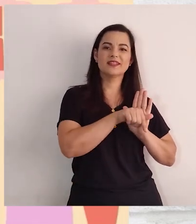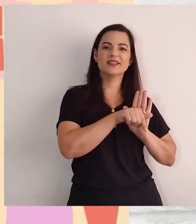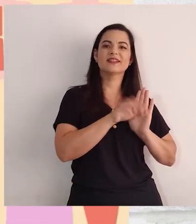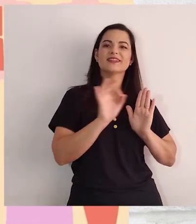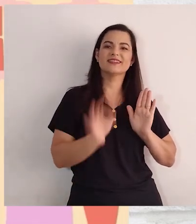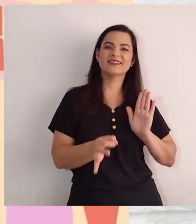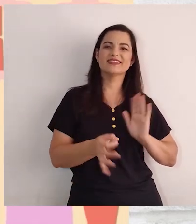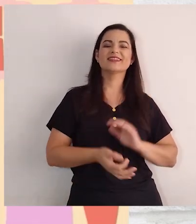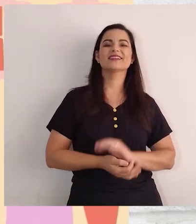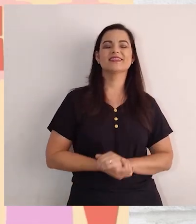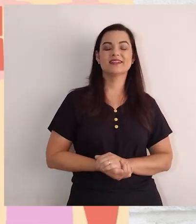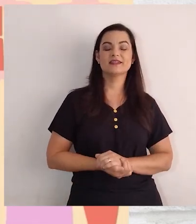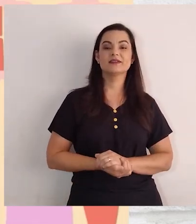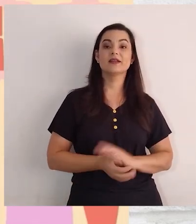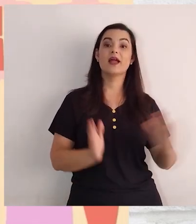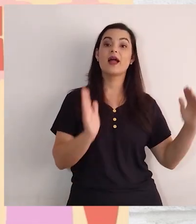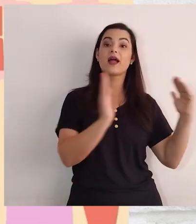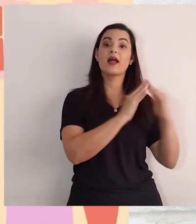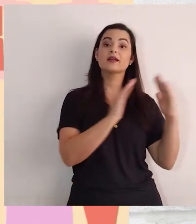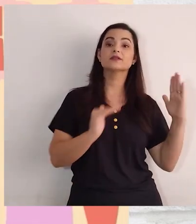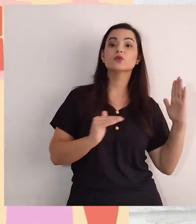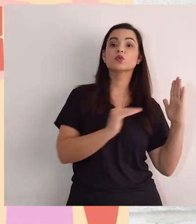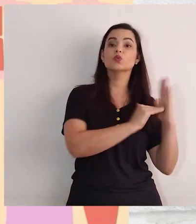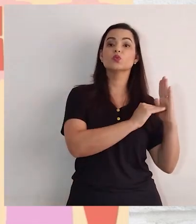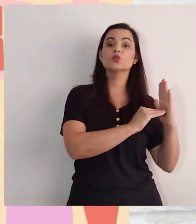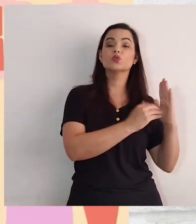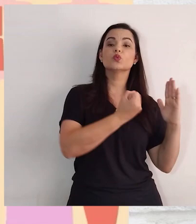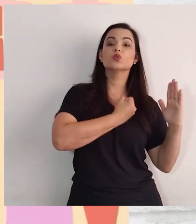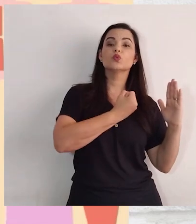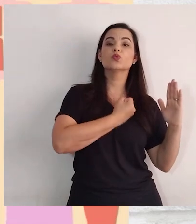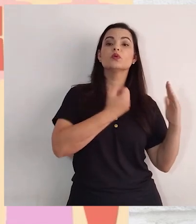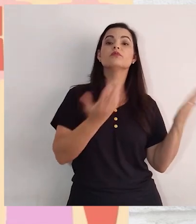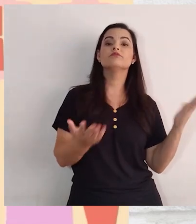27, muito bem. E o último número?